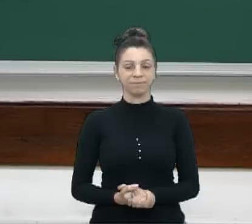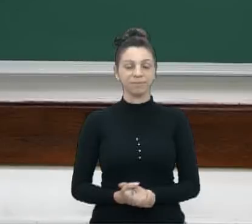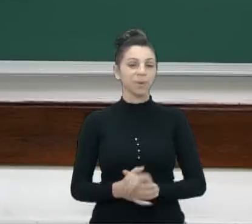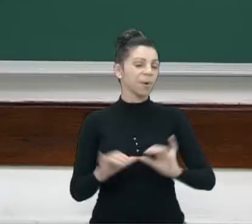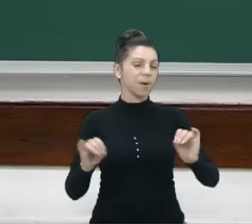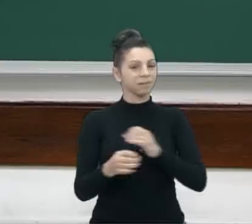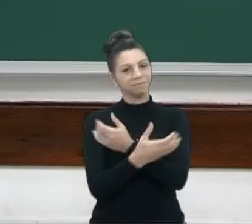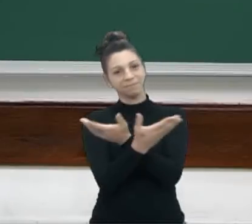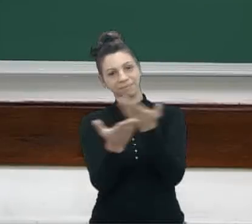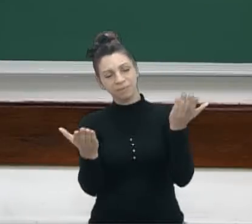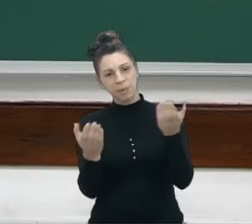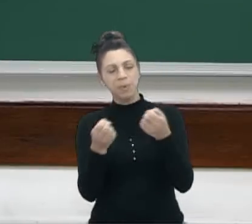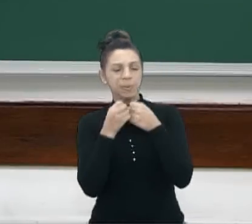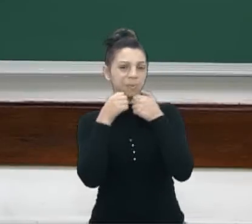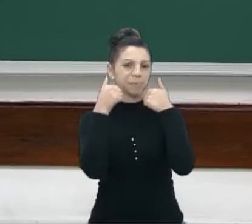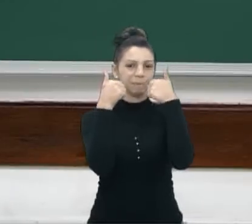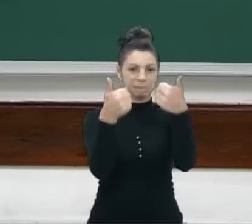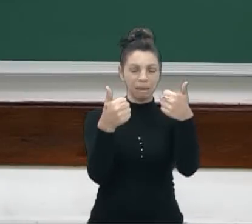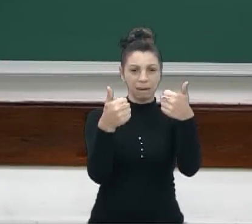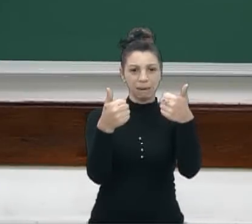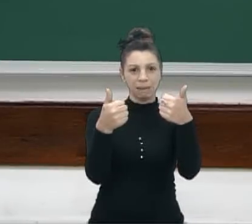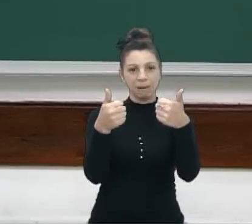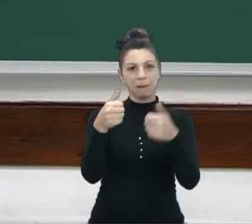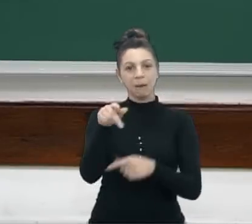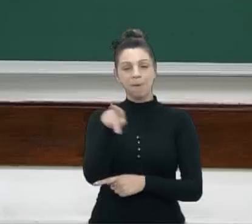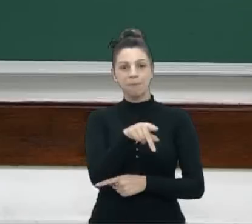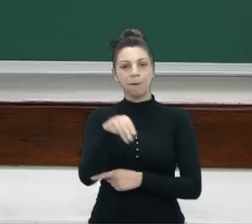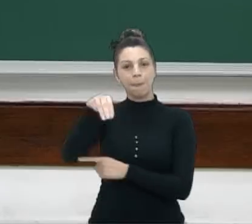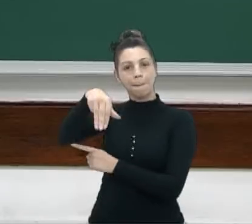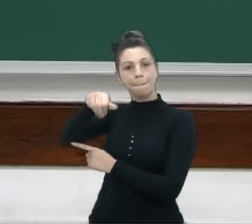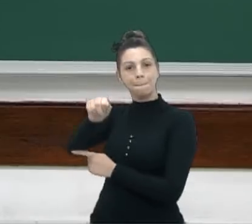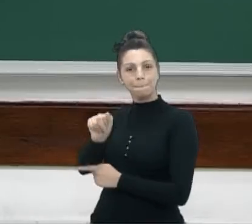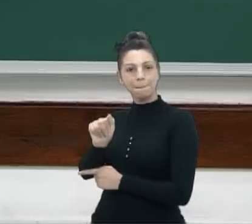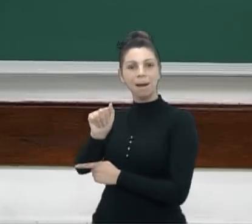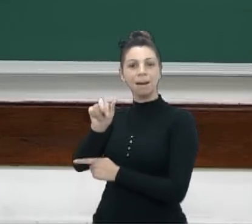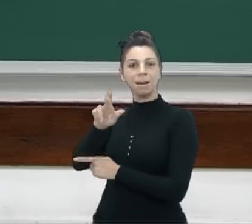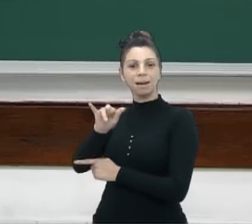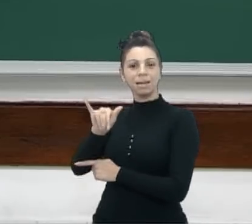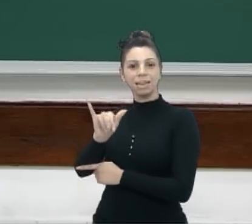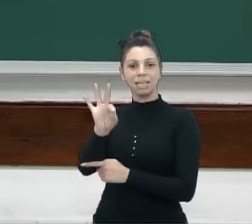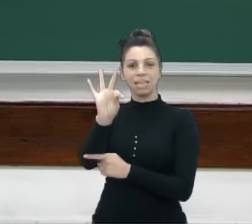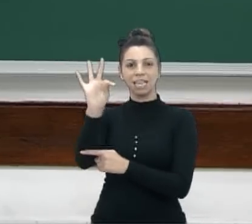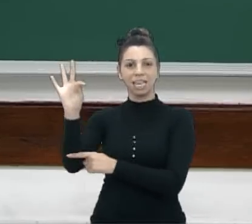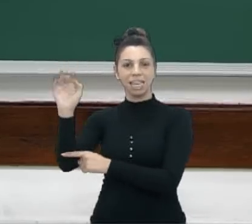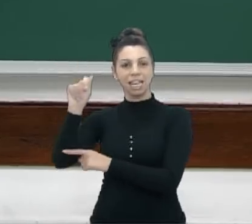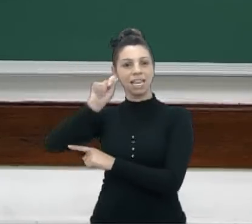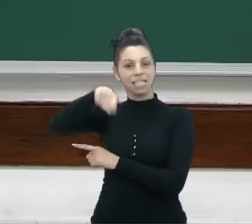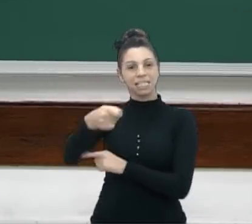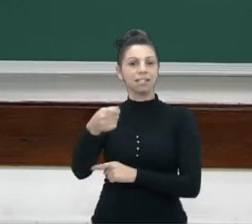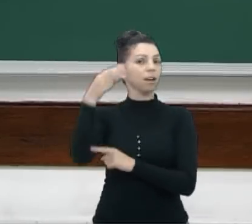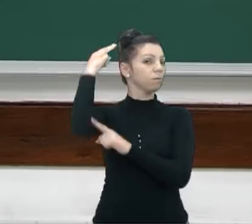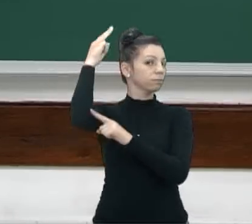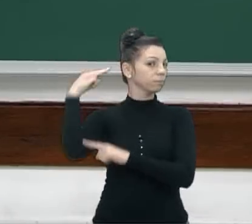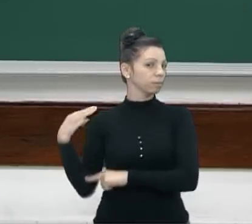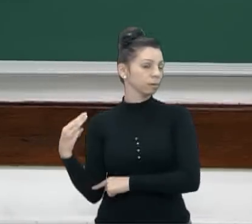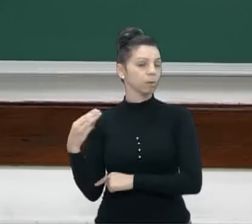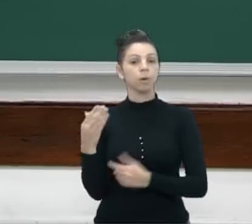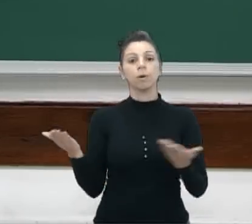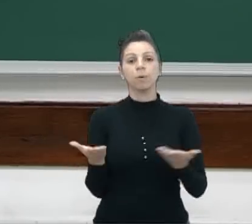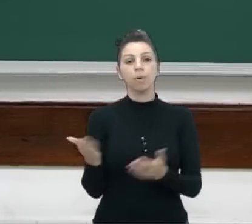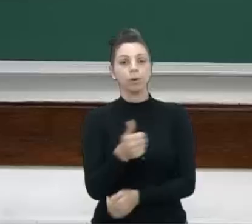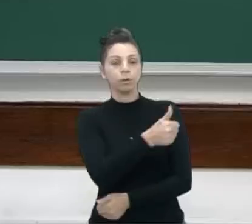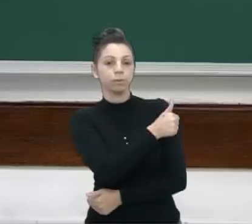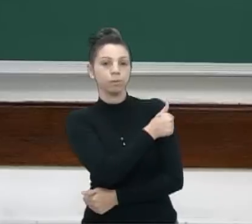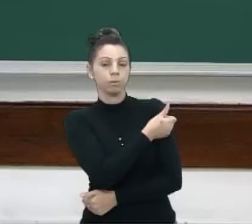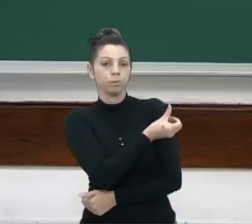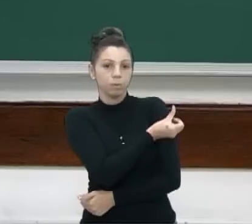Olá pessoal, tudo bem? Eu sou a professora Marita e hoje eu estou aqui com o 6º ano para a gente